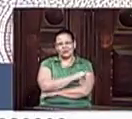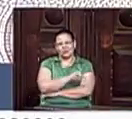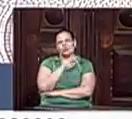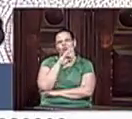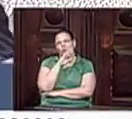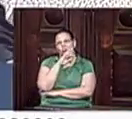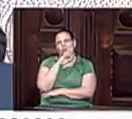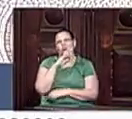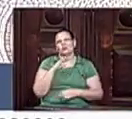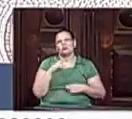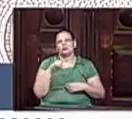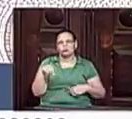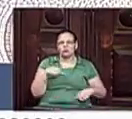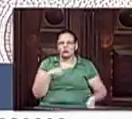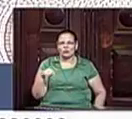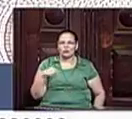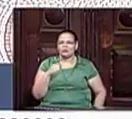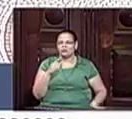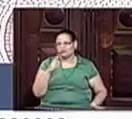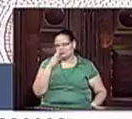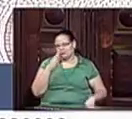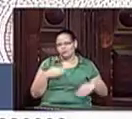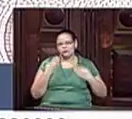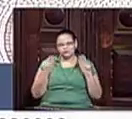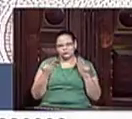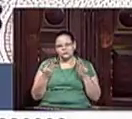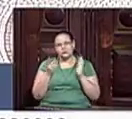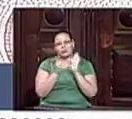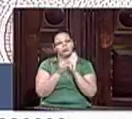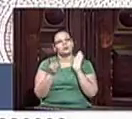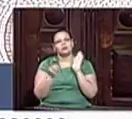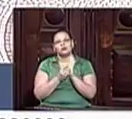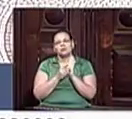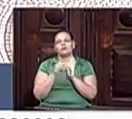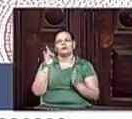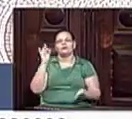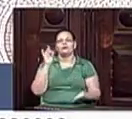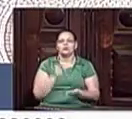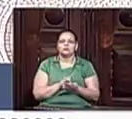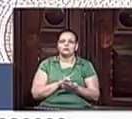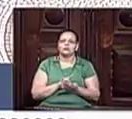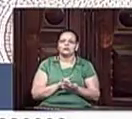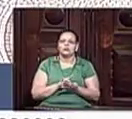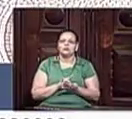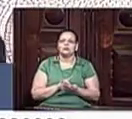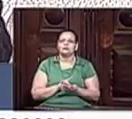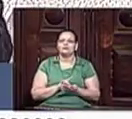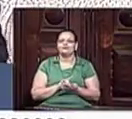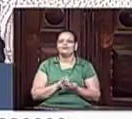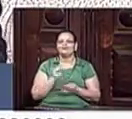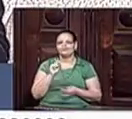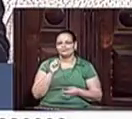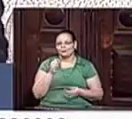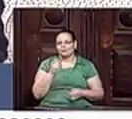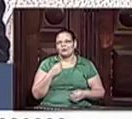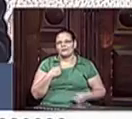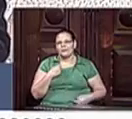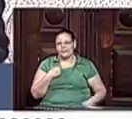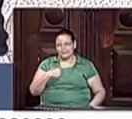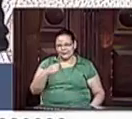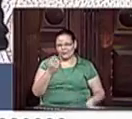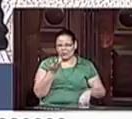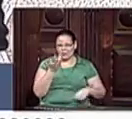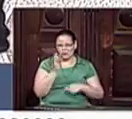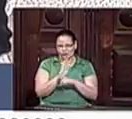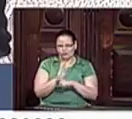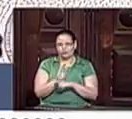ruim, fomos surpreendidos por esse decreto que, a meu ver, é a verdadeira face da ajuda que a União quer dar ao